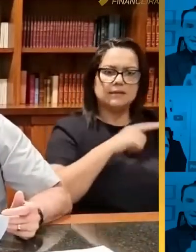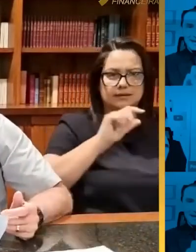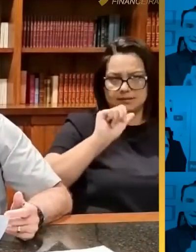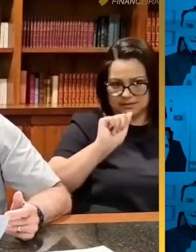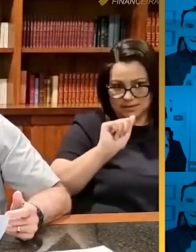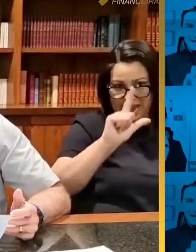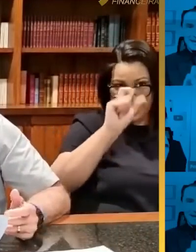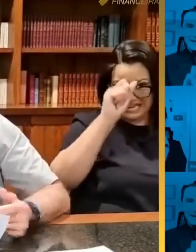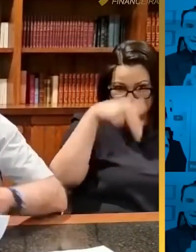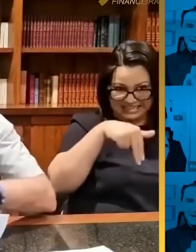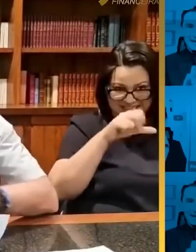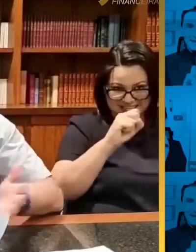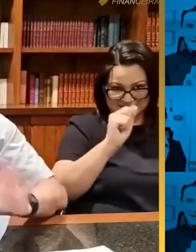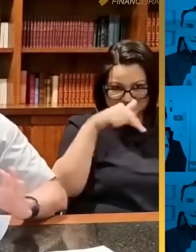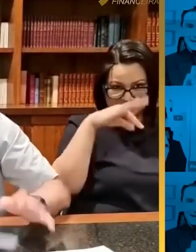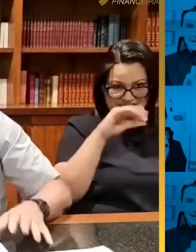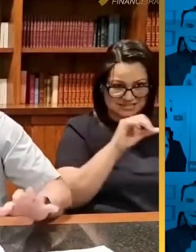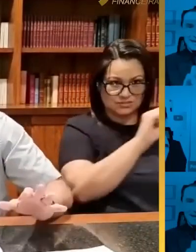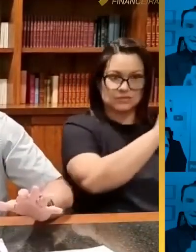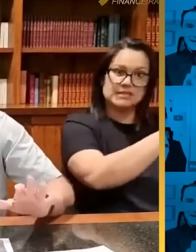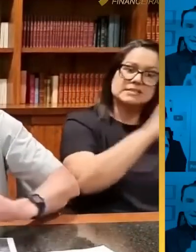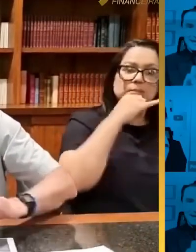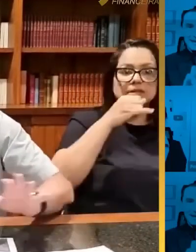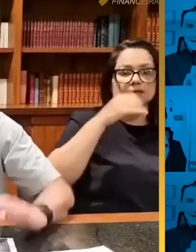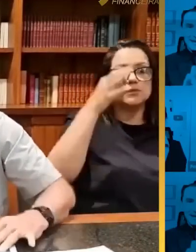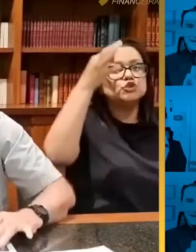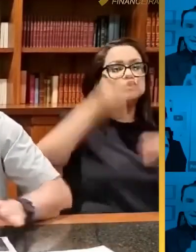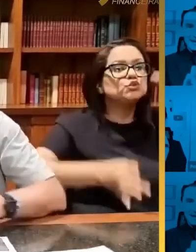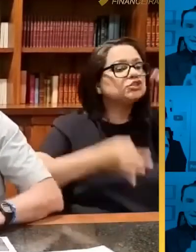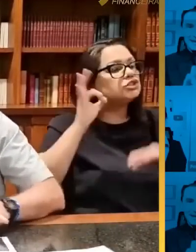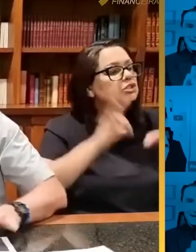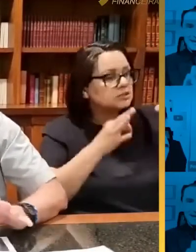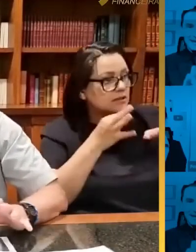Santos, mesmo que seja, venha a ser condenado aqui, condenado por quê? Condenado sem.